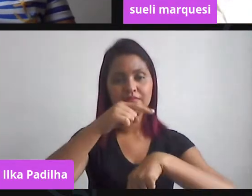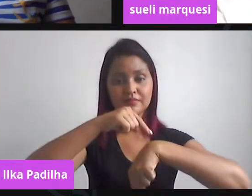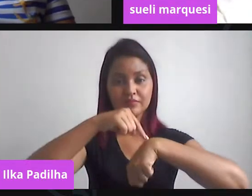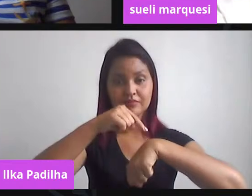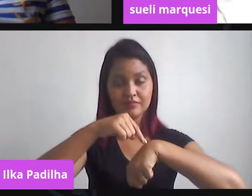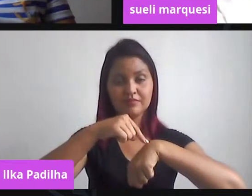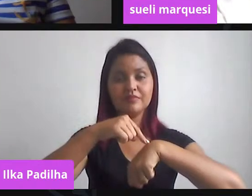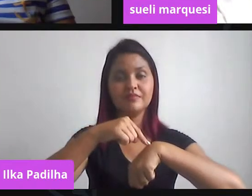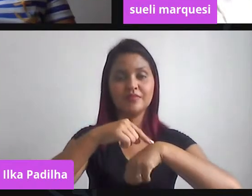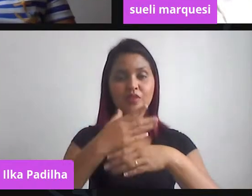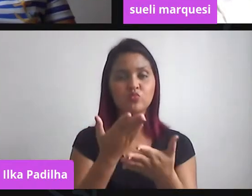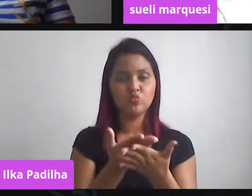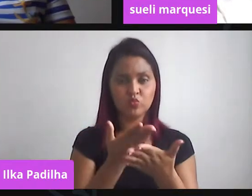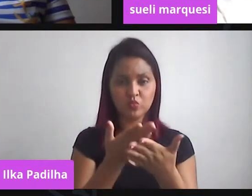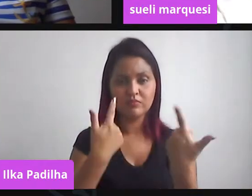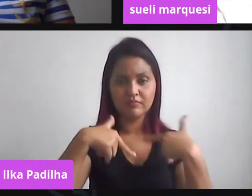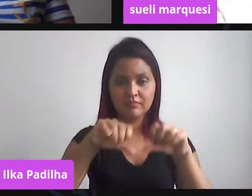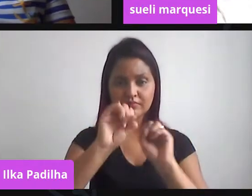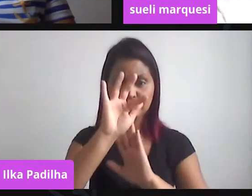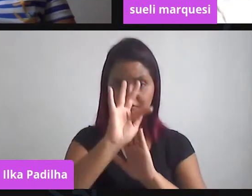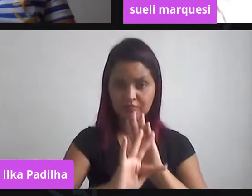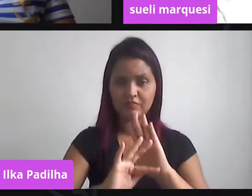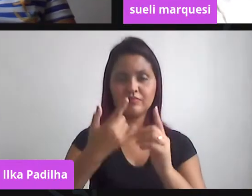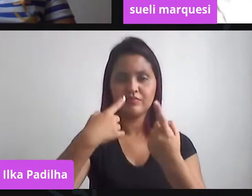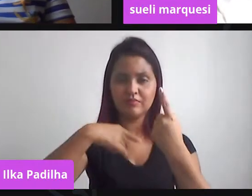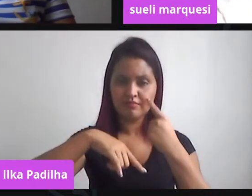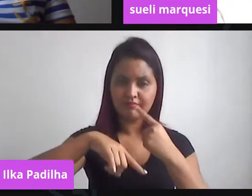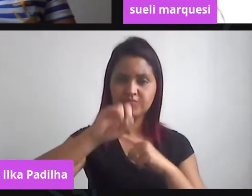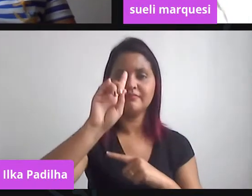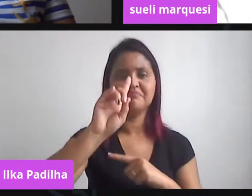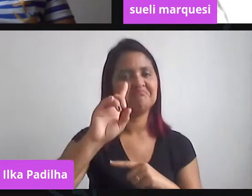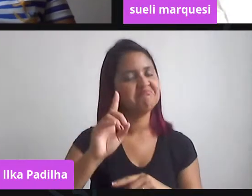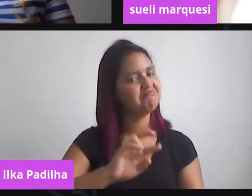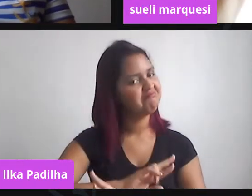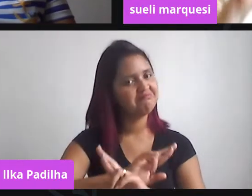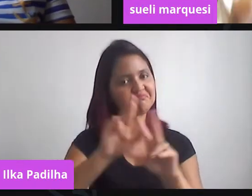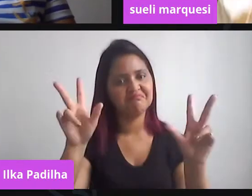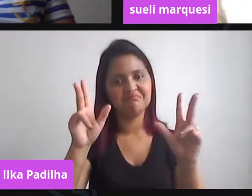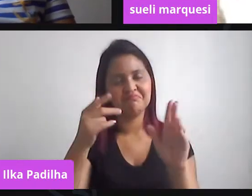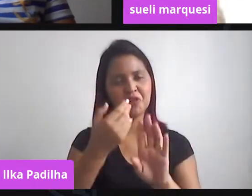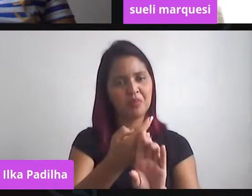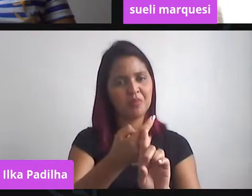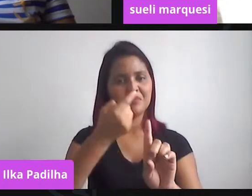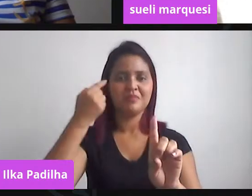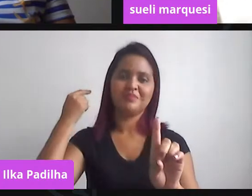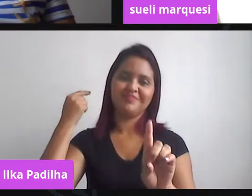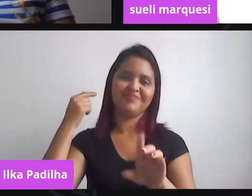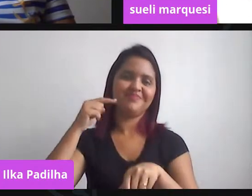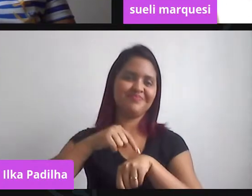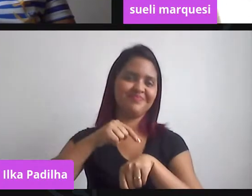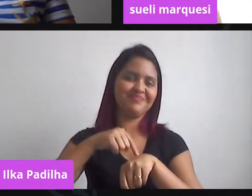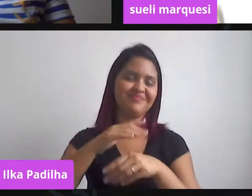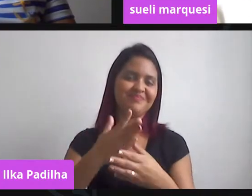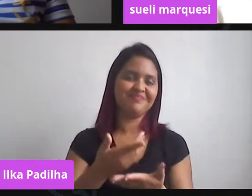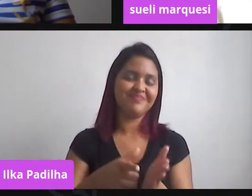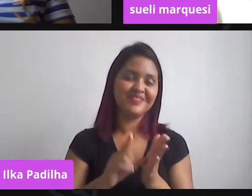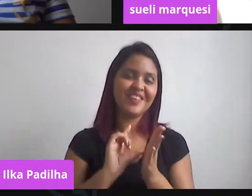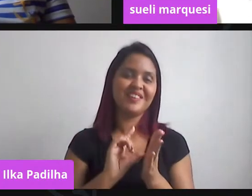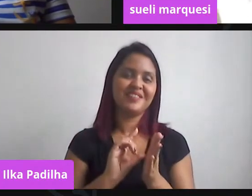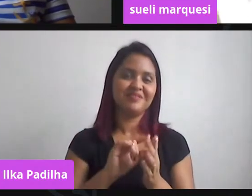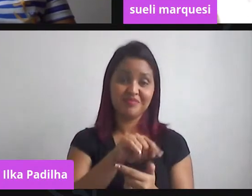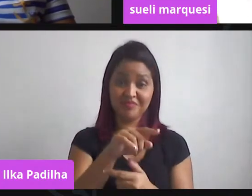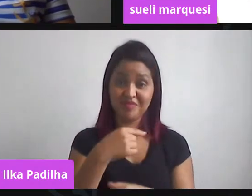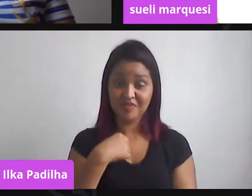tempo dos estudos da linguística textual, o que é muito diferente dos seus primeiros momentos. E quando eu mostrei para vocês o